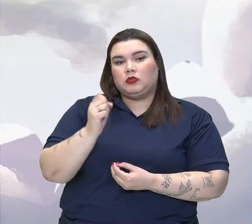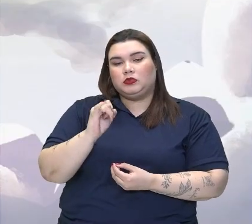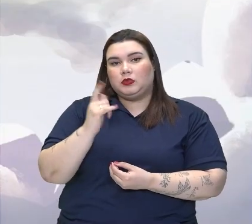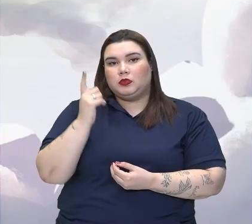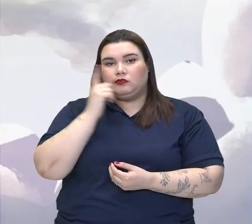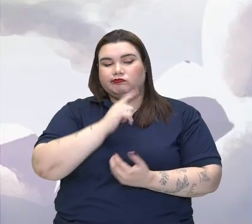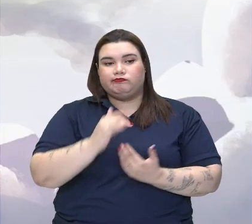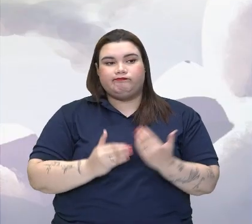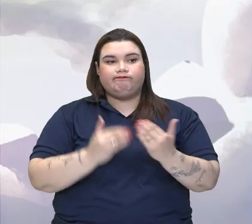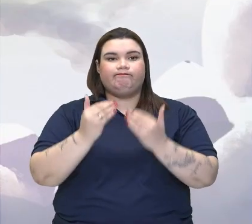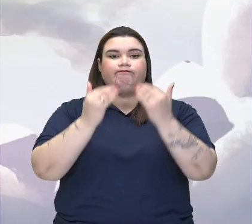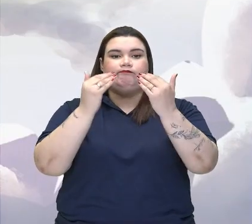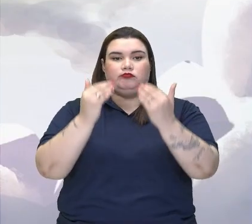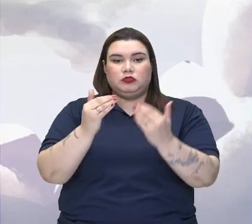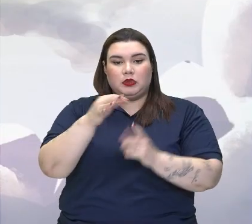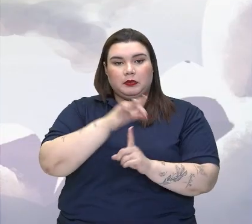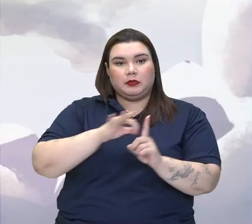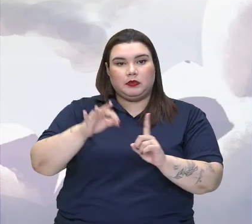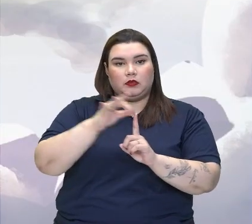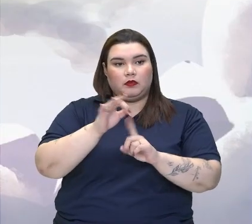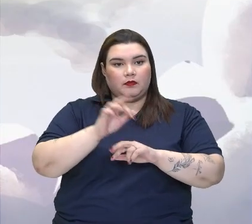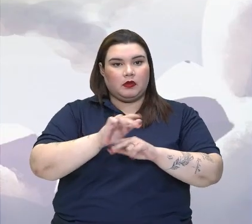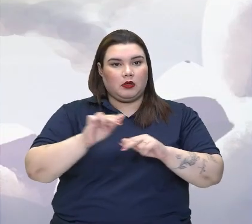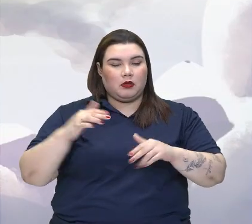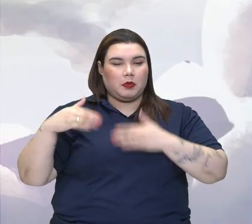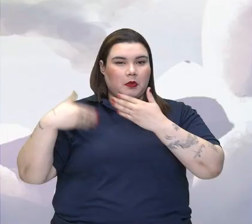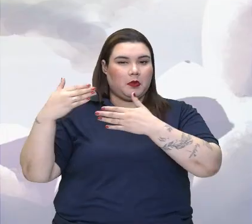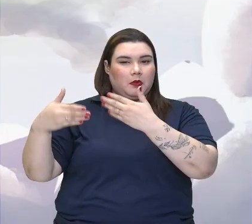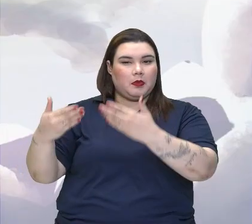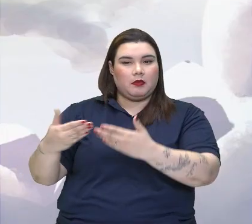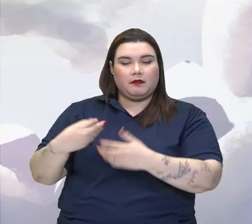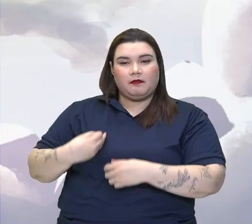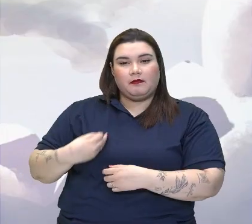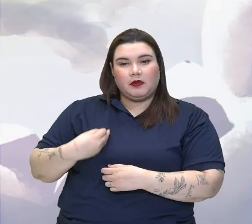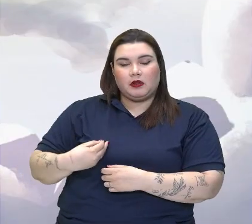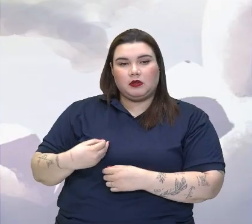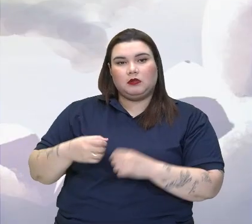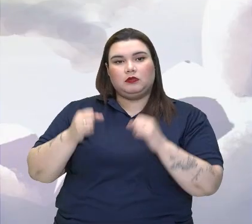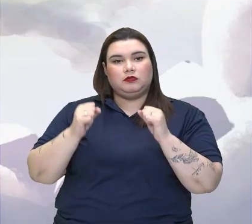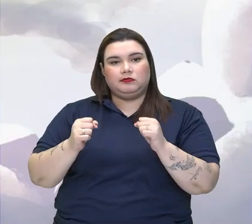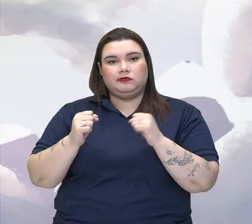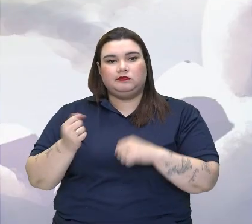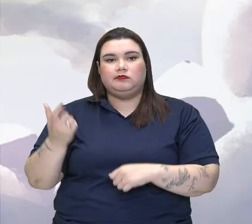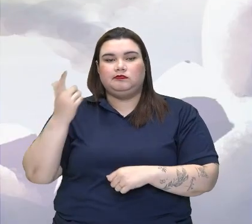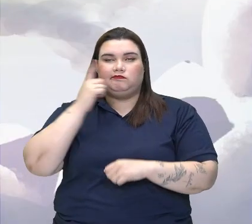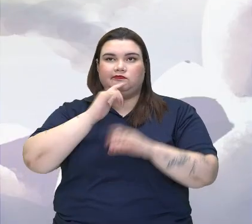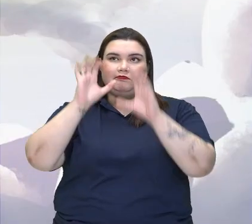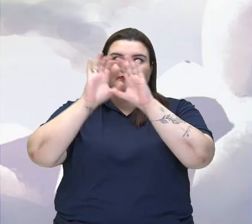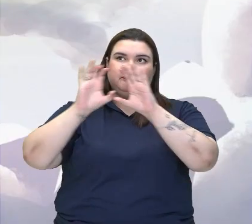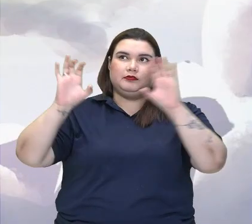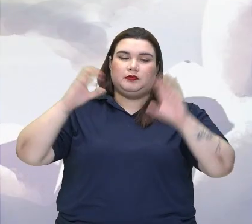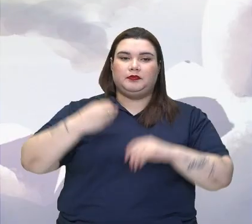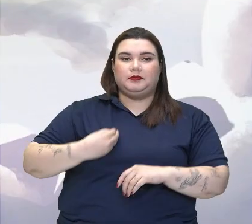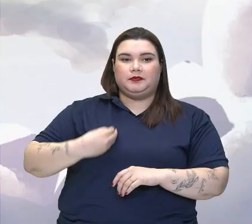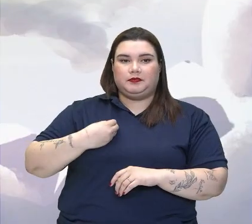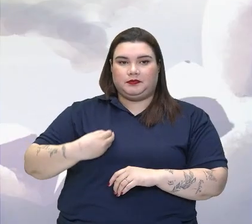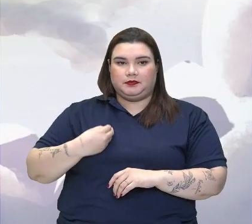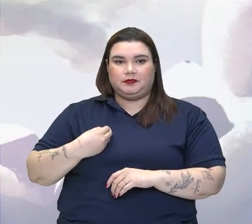evoluir espiritualmente em suas várias reencarnações e provações, ela pode chegar ao céu depois de